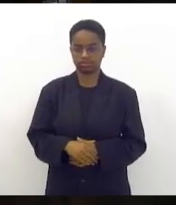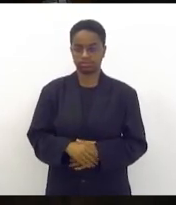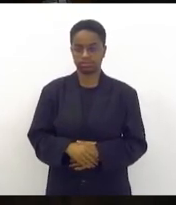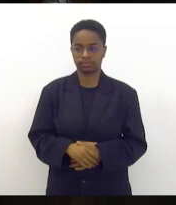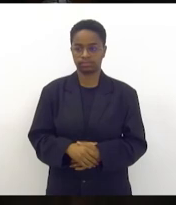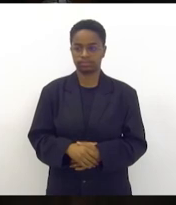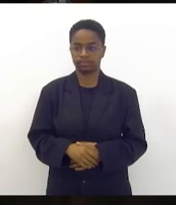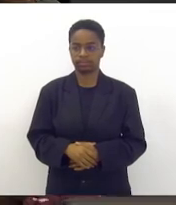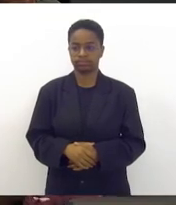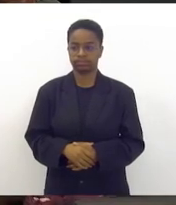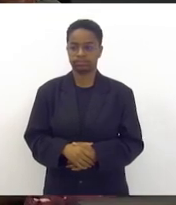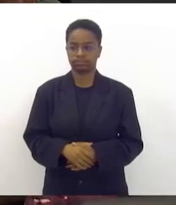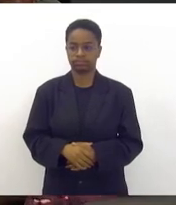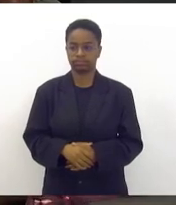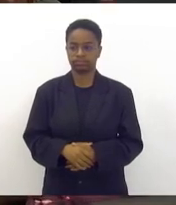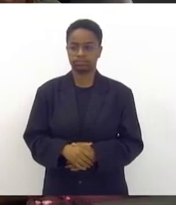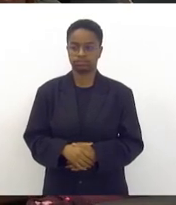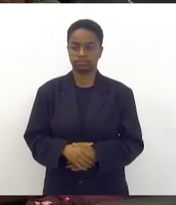nobre deputado.